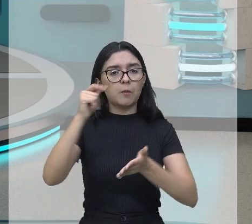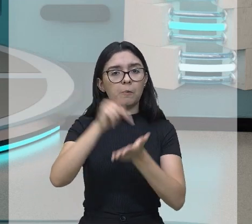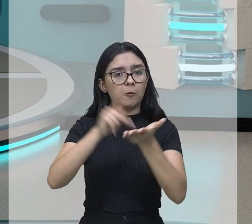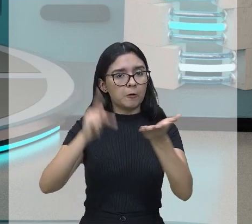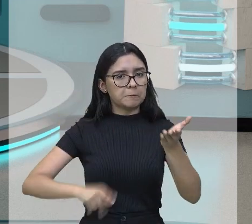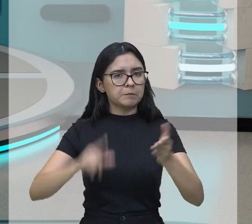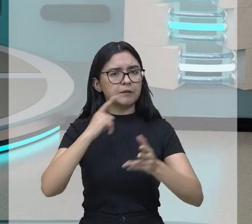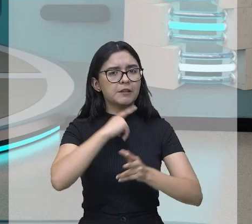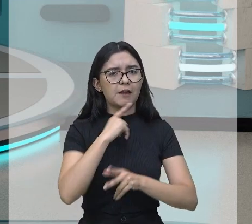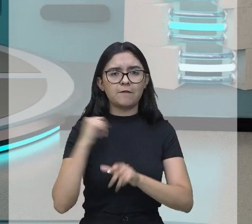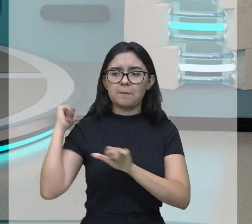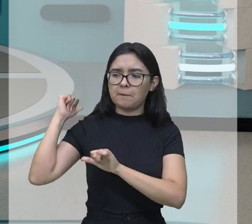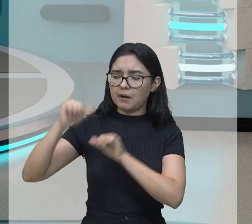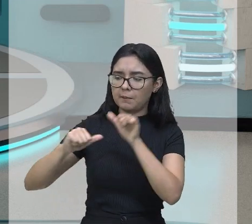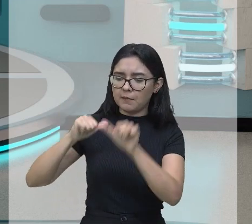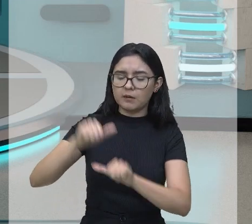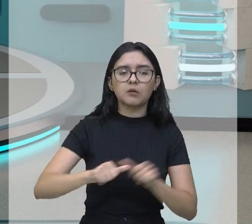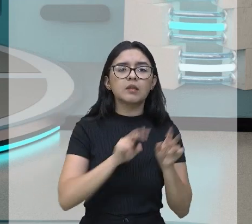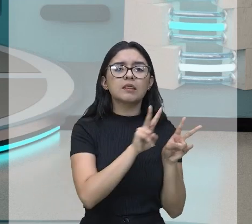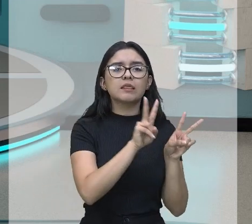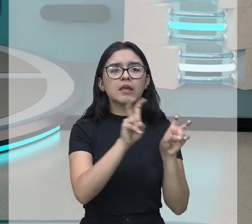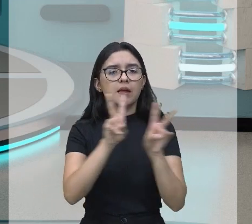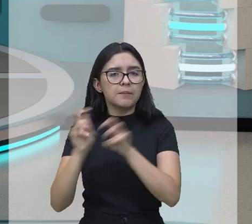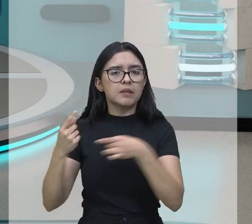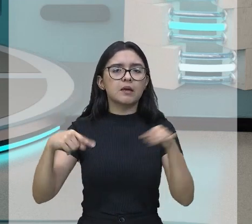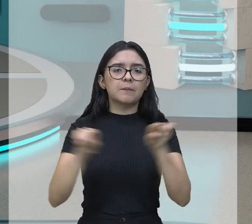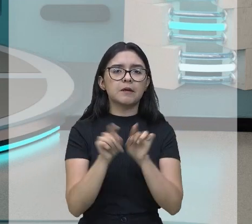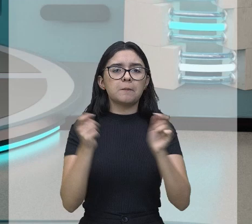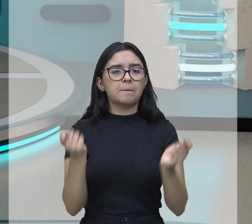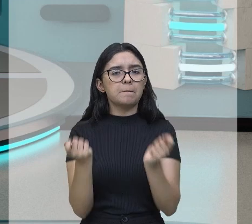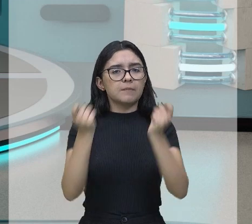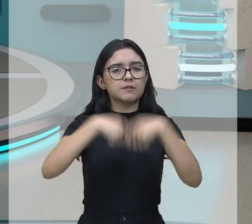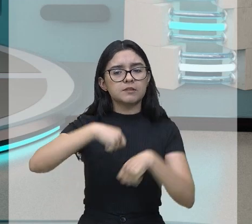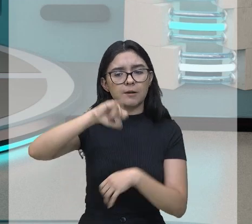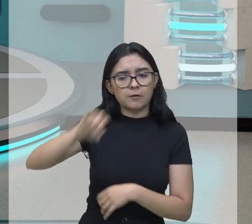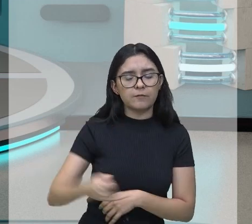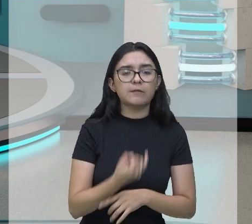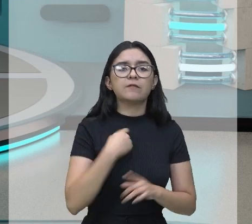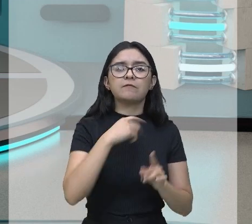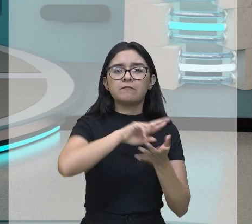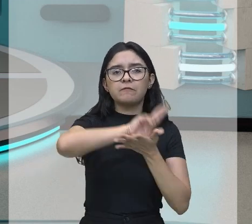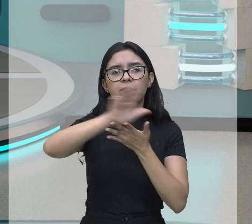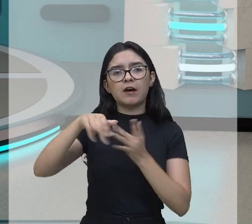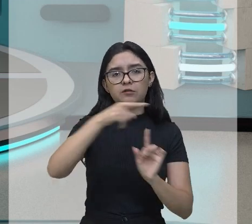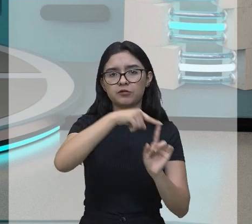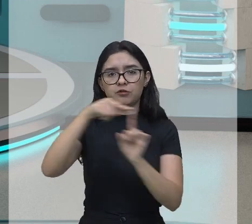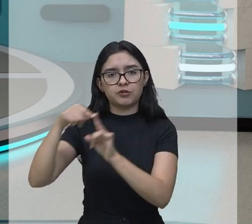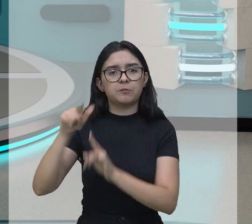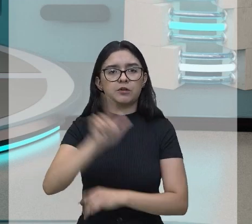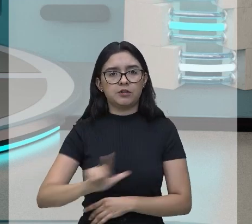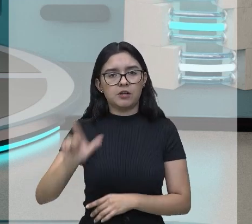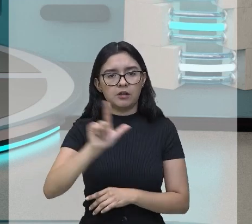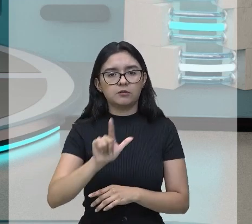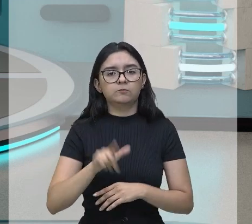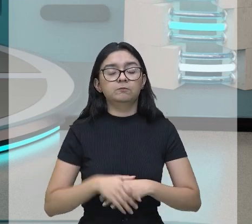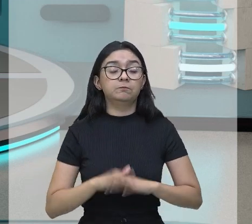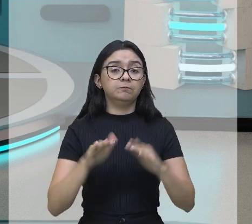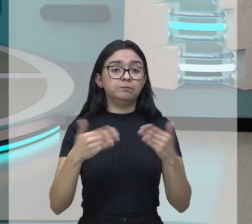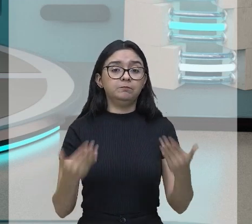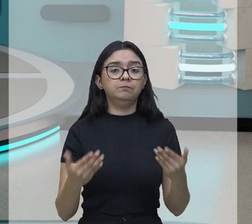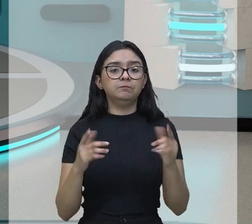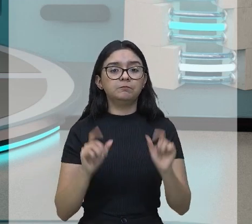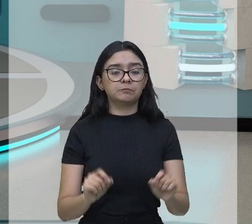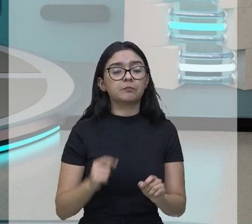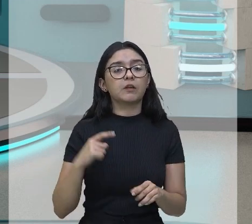de temáticas, as possibilidades de explorar diferentes estilos. Tanto é assim que